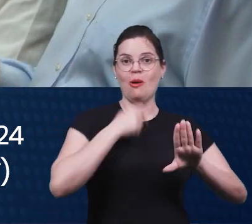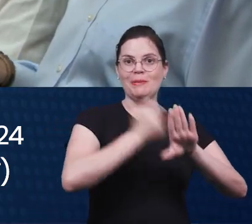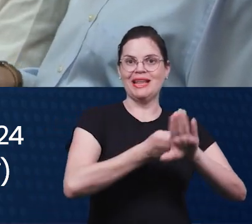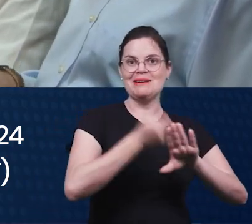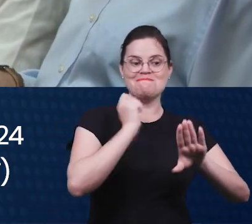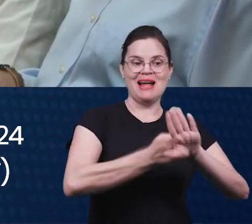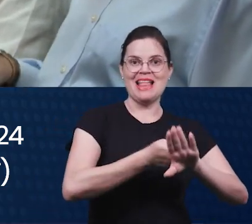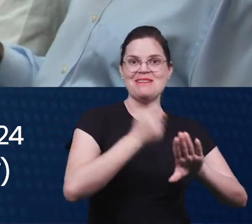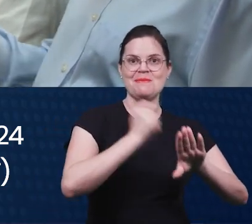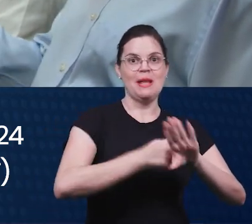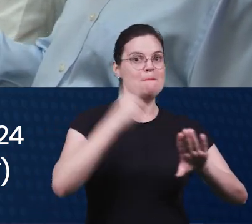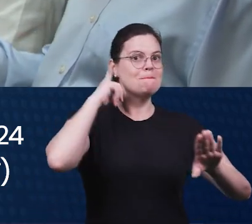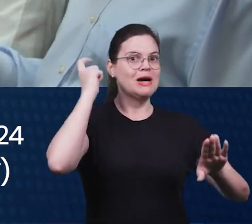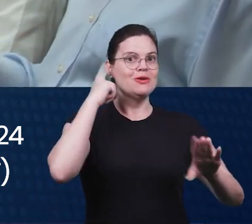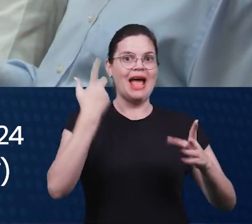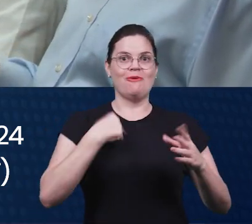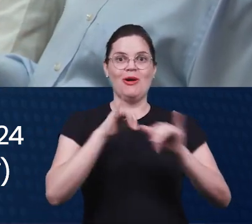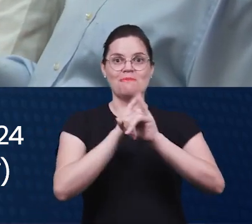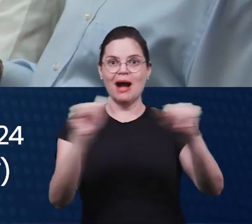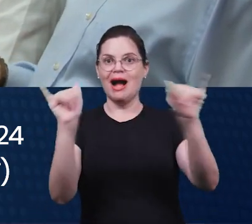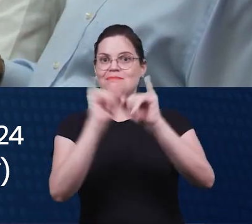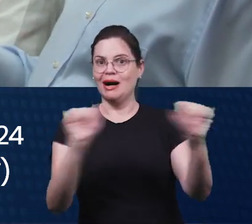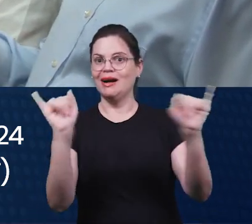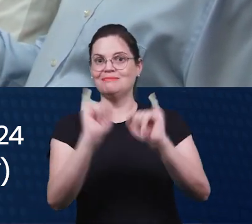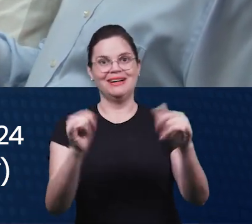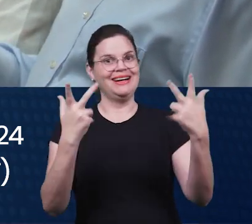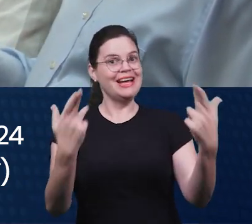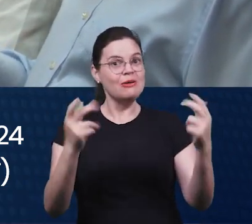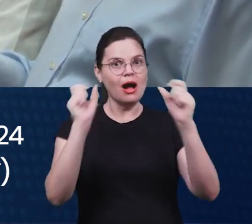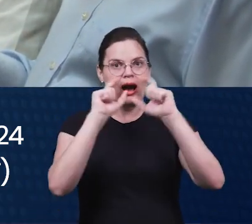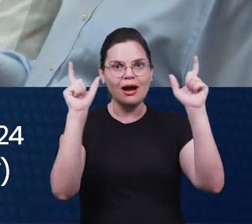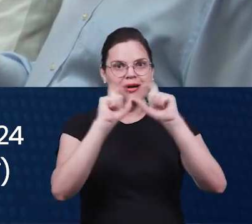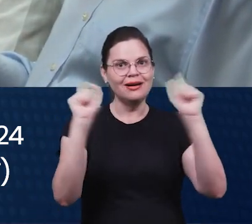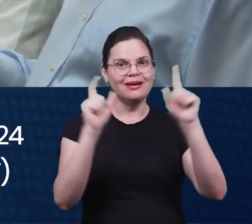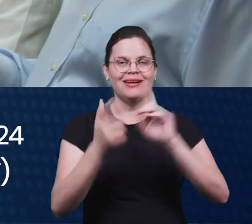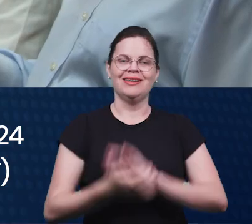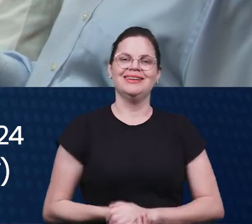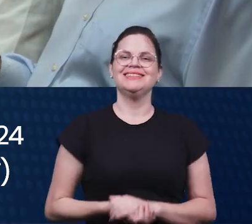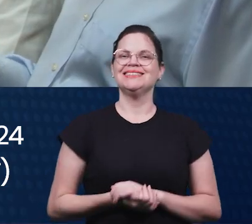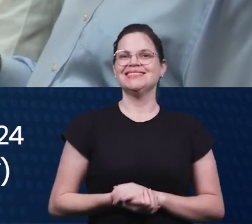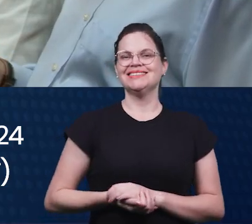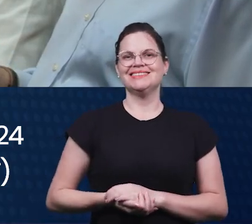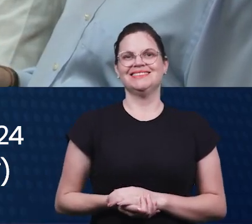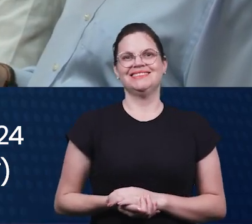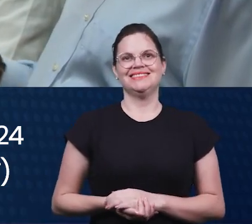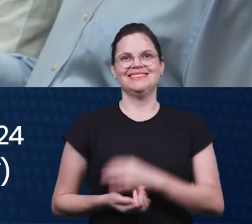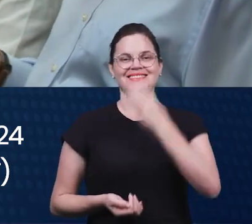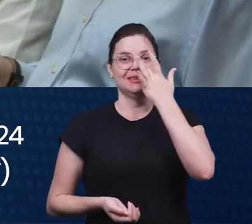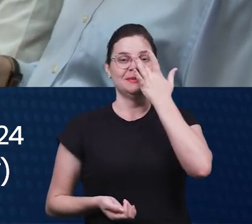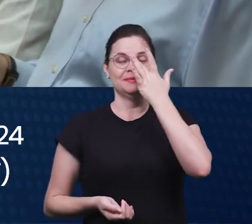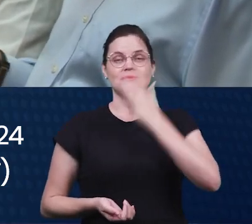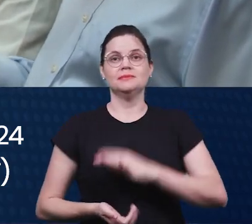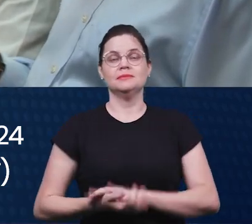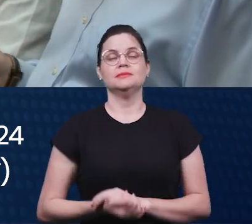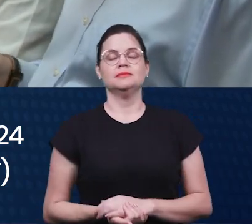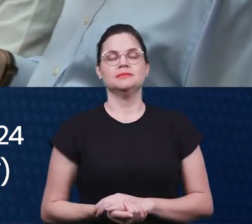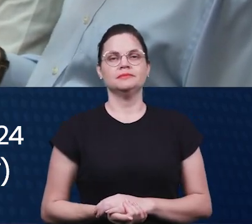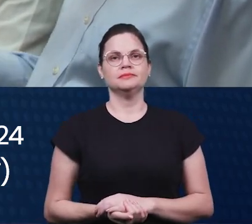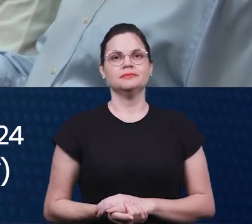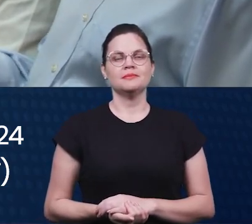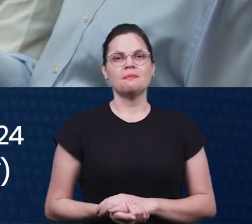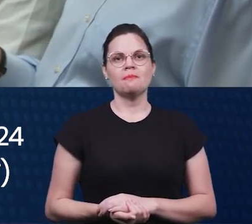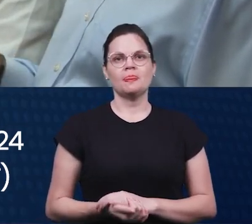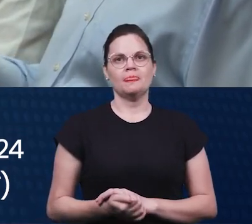batendo aí, anunciando. É pregoeiro da justiça. Exatamente. Eu só queria voltar um pouquinho aqui,